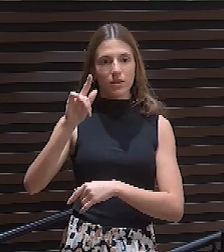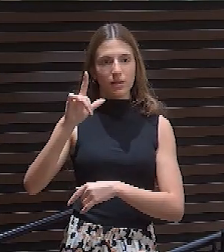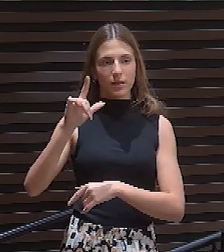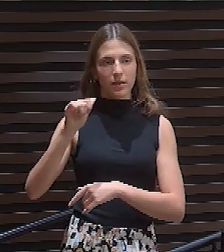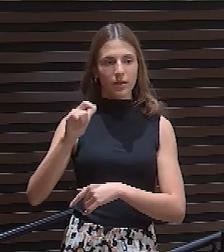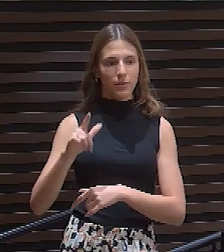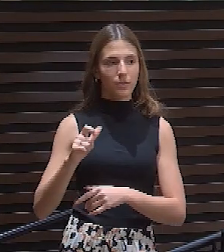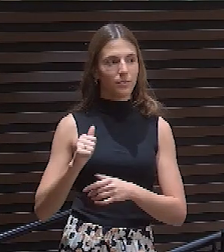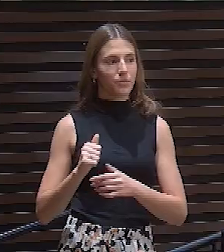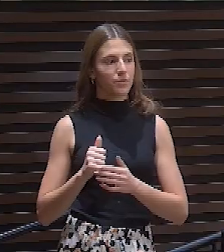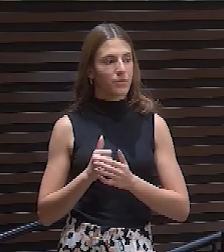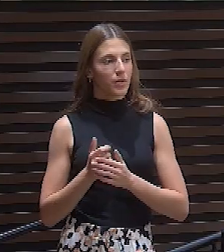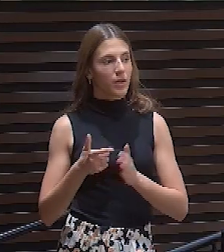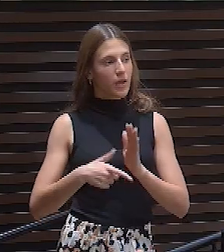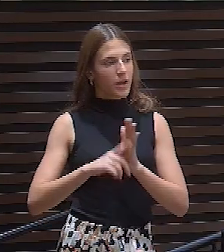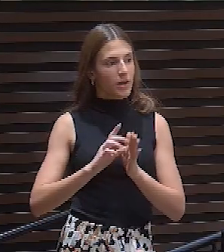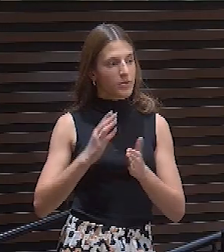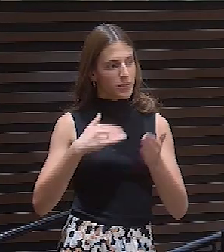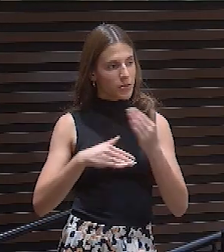por Gilgal.